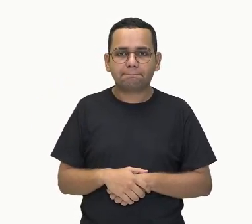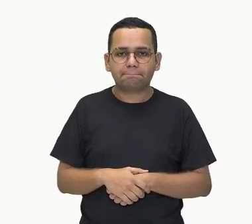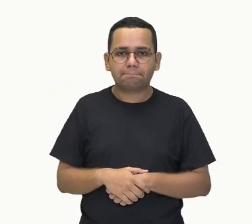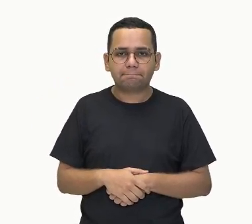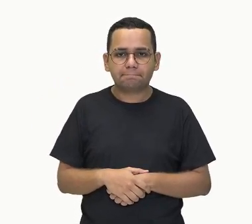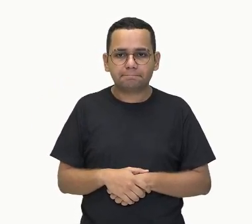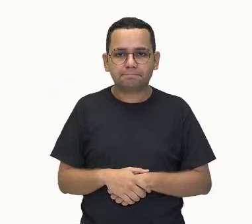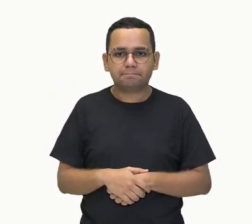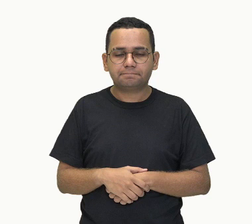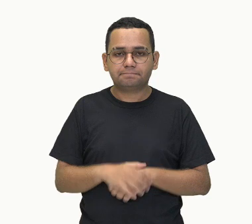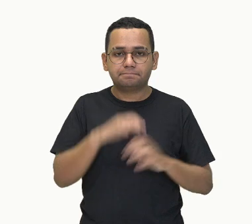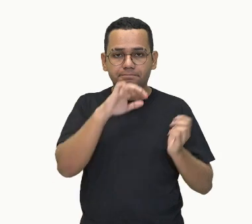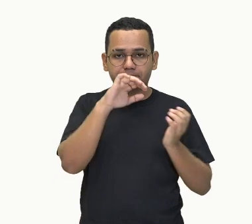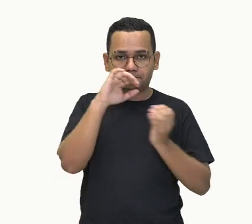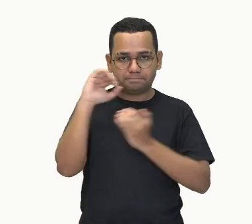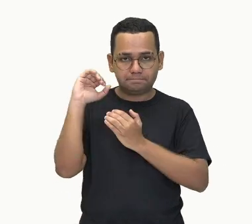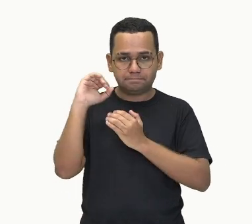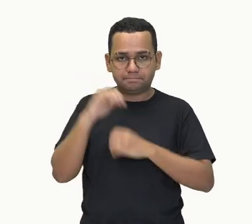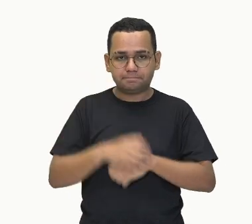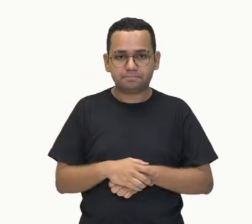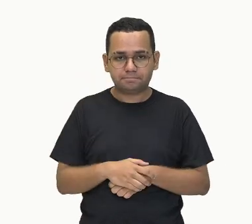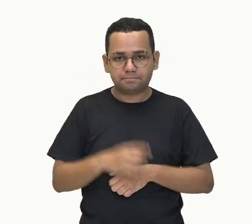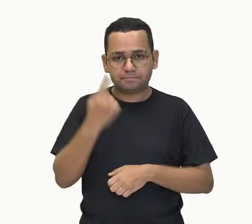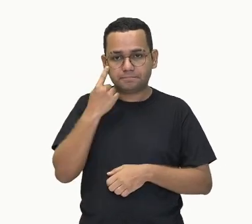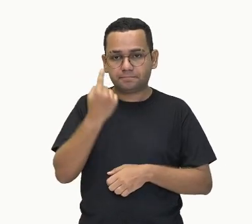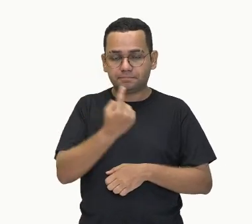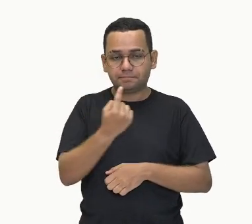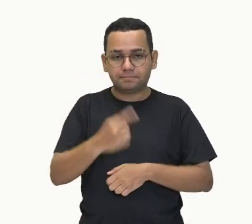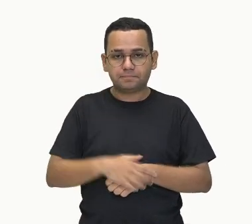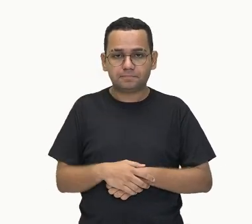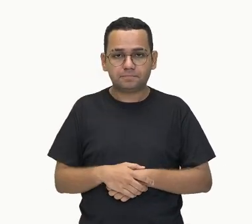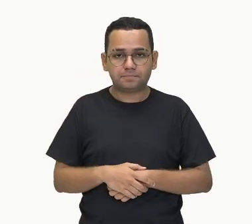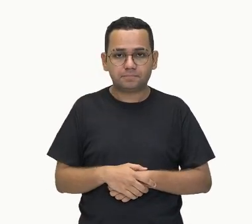Vamos reescrever essa equação. Vou escrever aqui, então, 2x